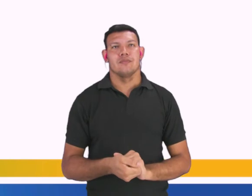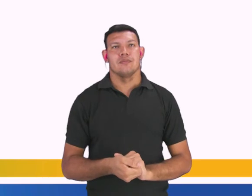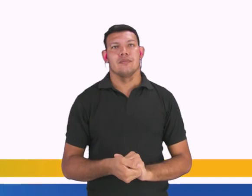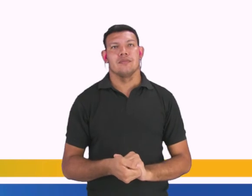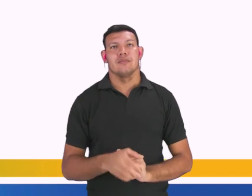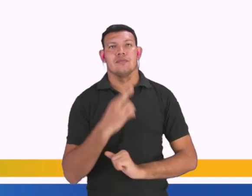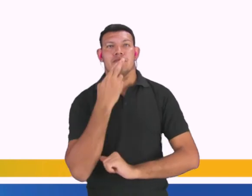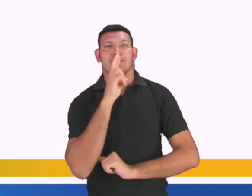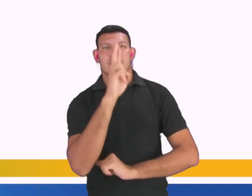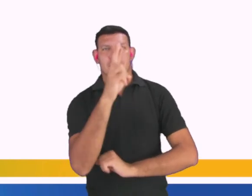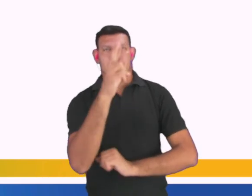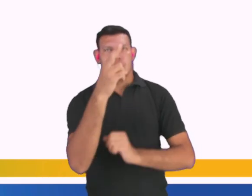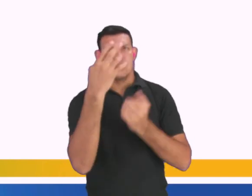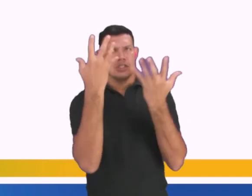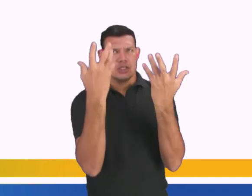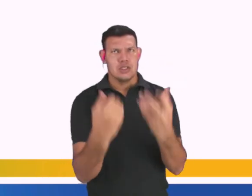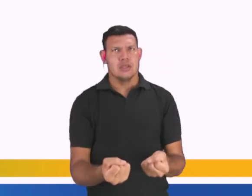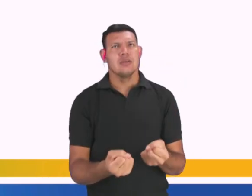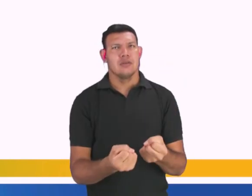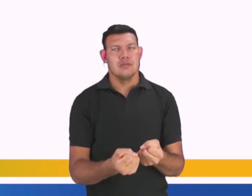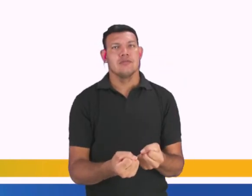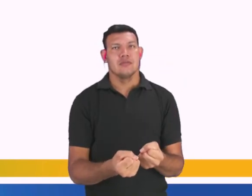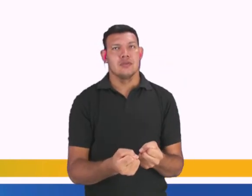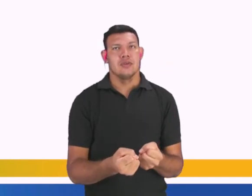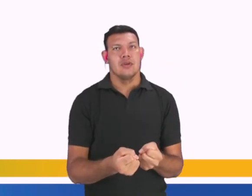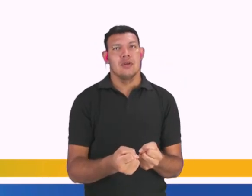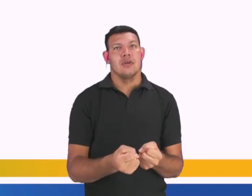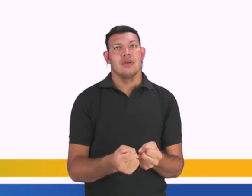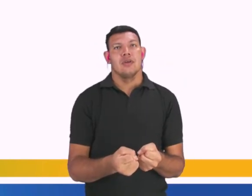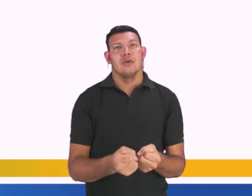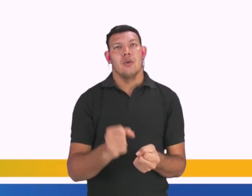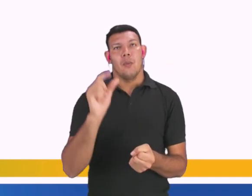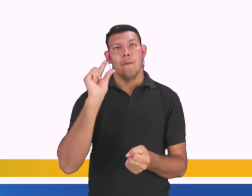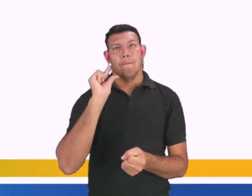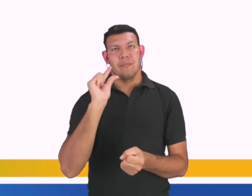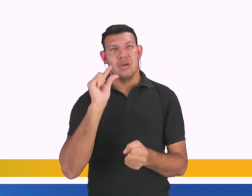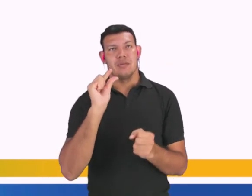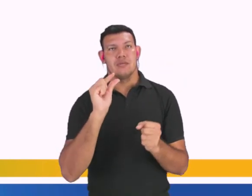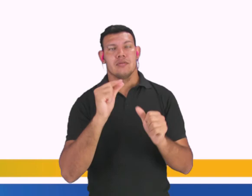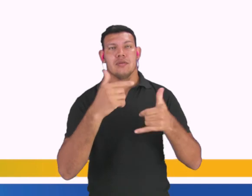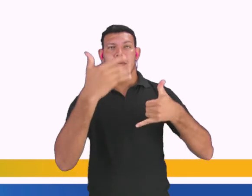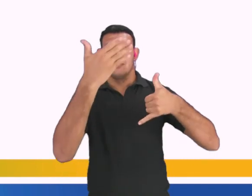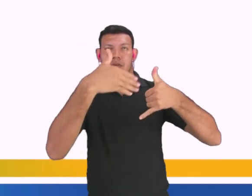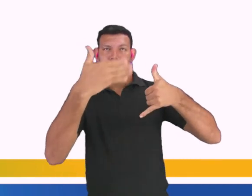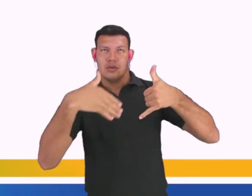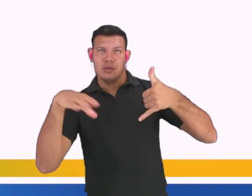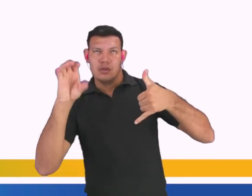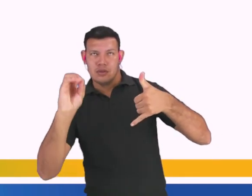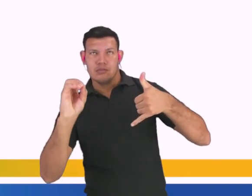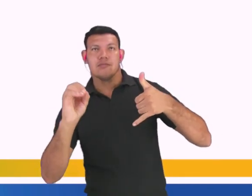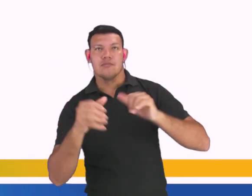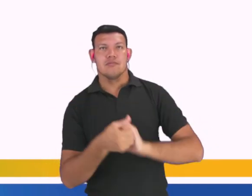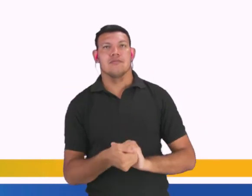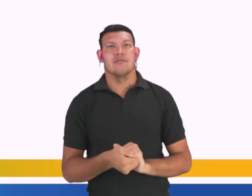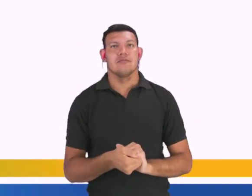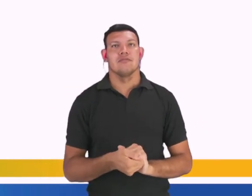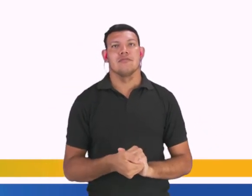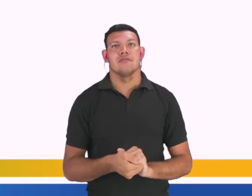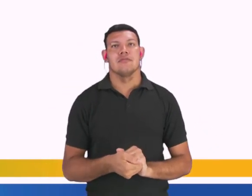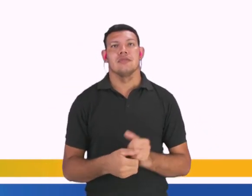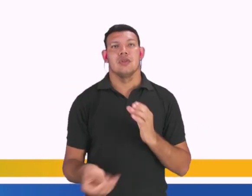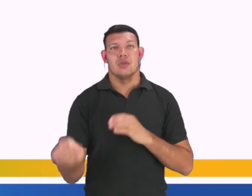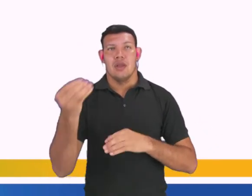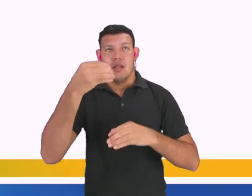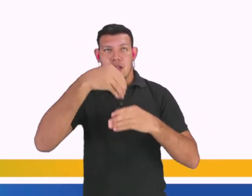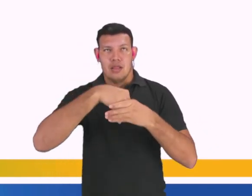uma justificativa aceitável para baixo valor de oxigênio dissolvido encontrados em algumas amostras de